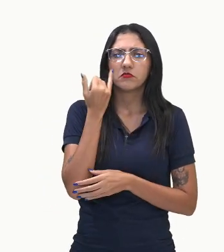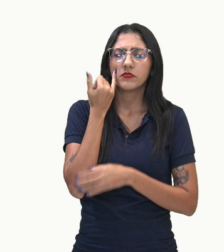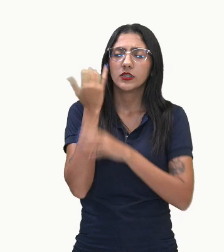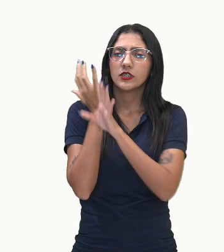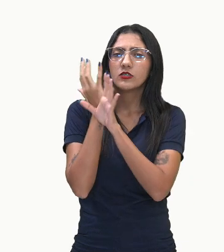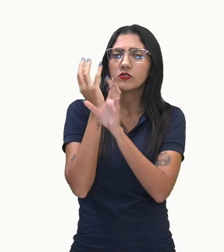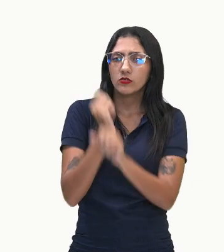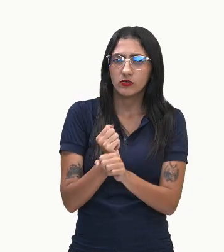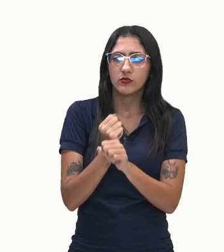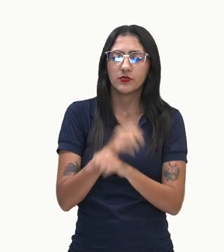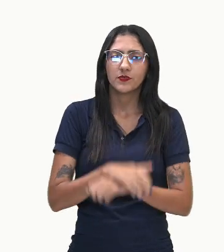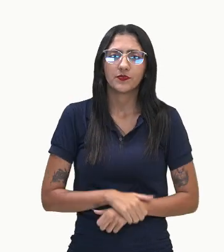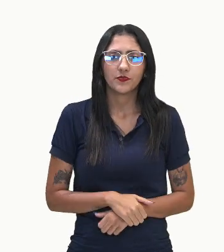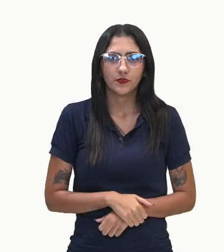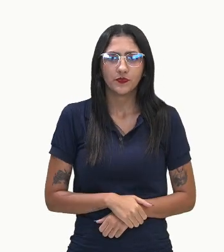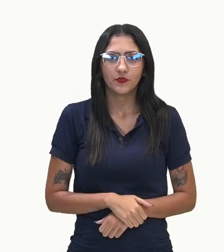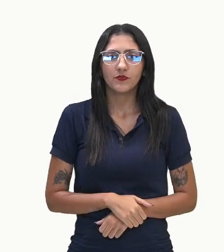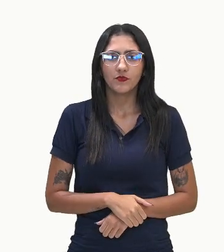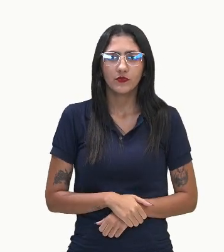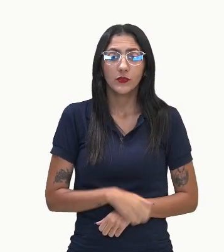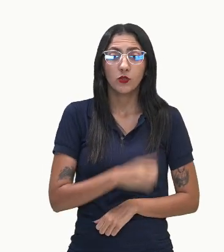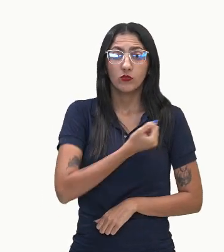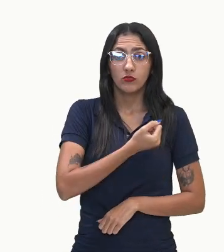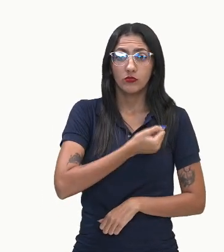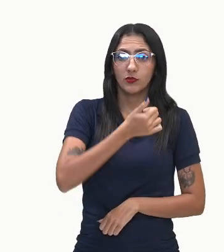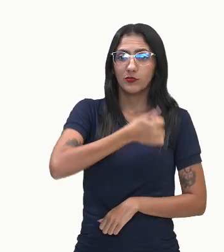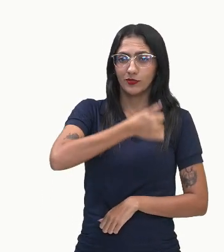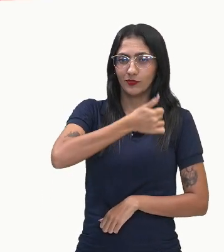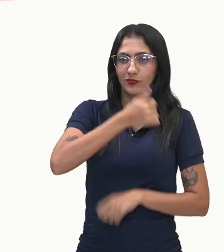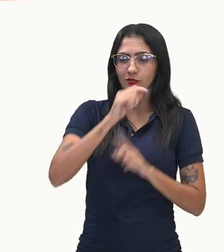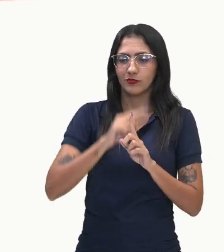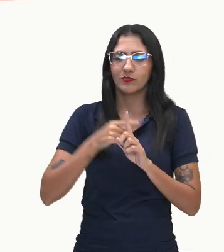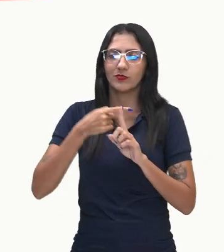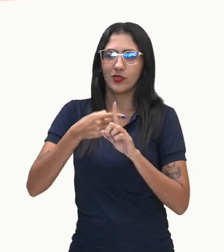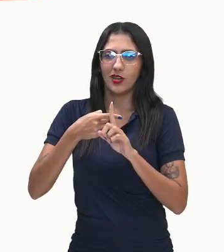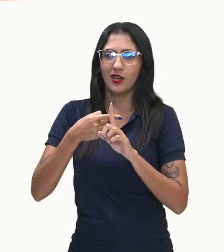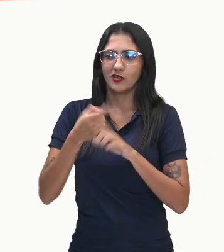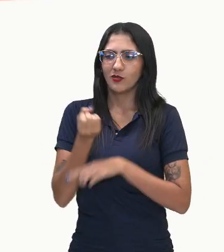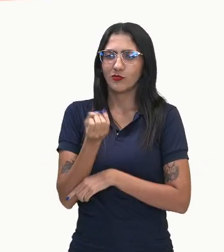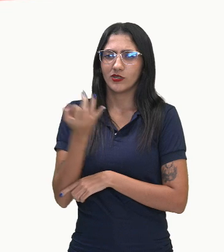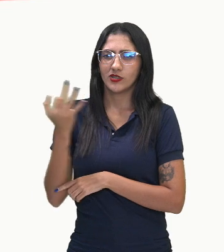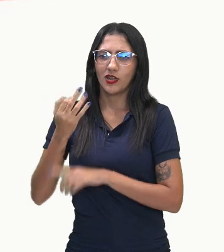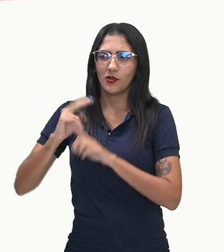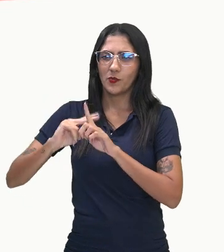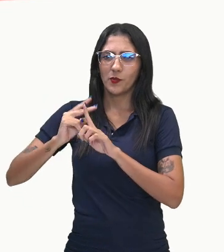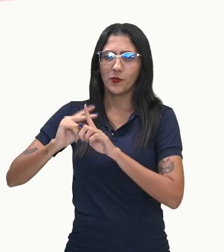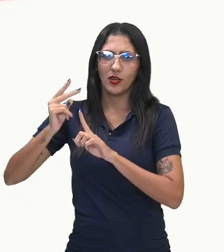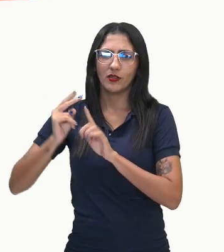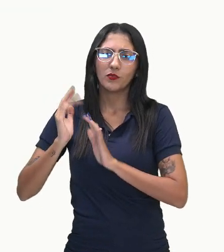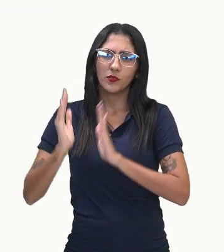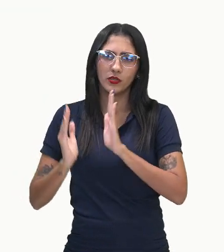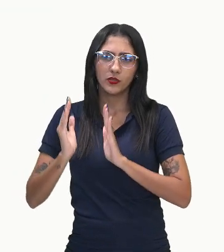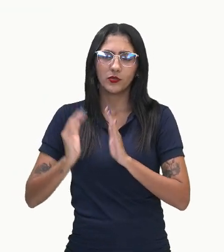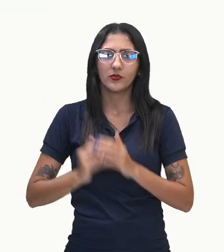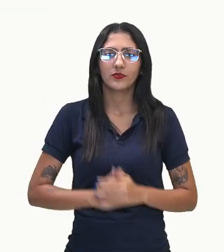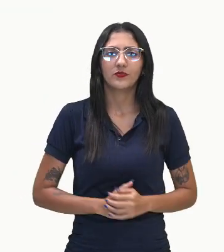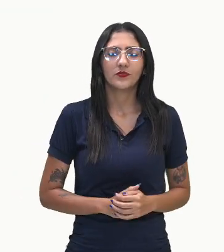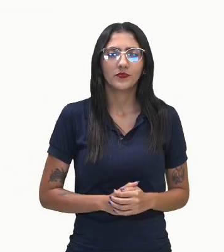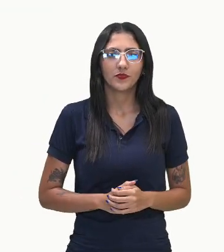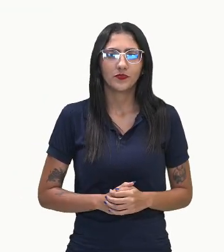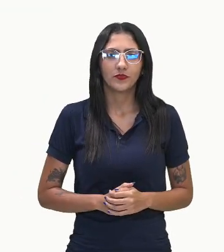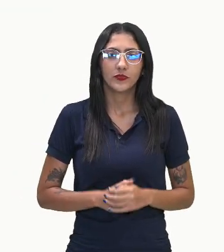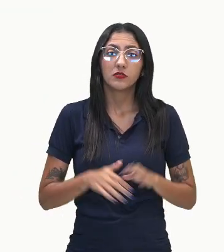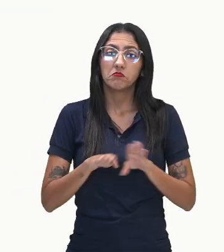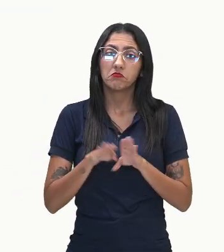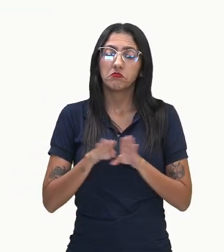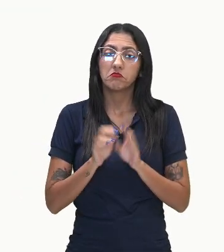né? Vai ser o valor original mais o valor percentual. Da mesma forma, eu